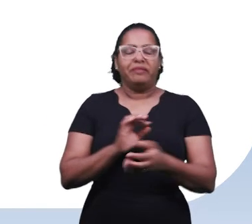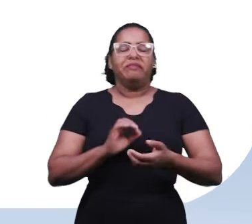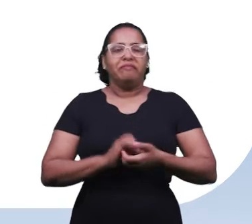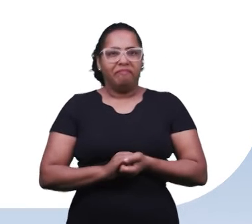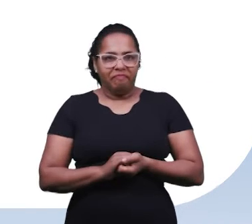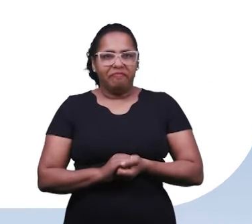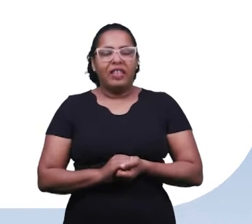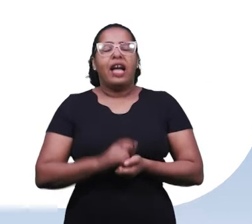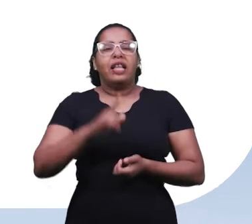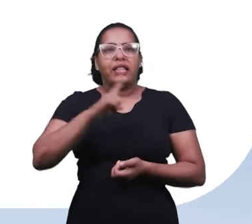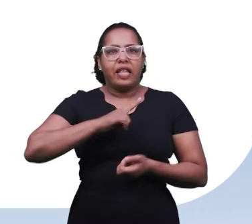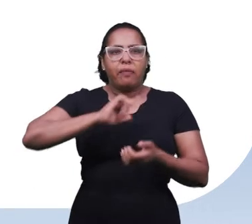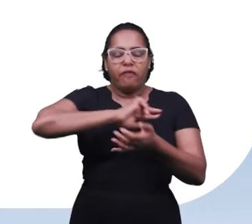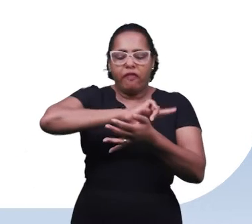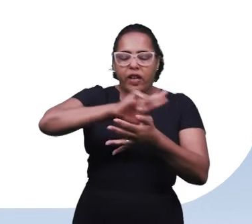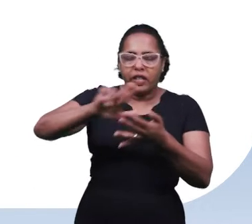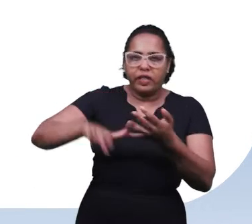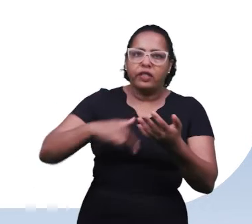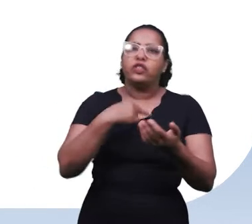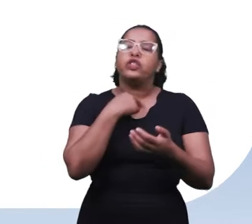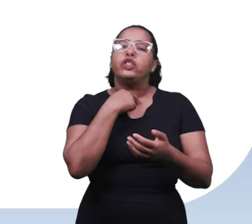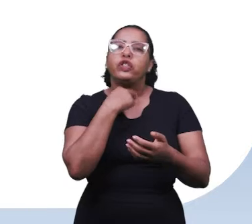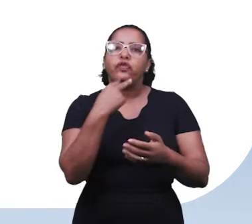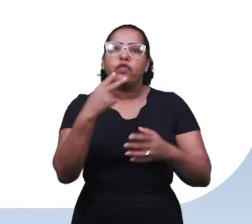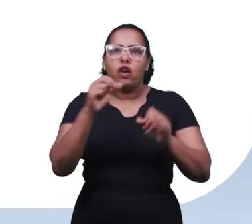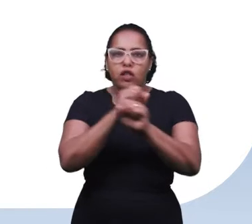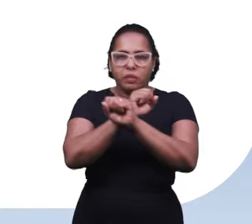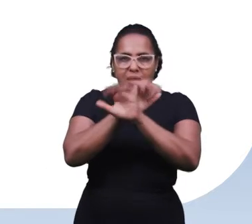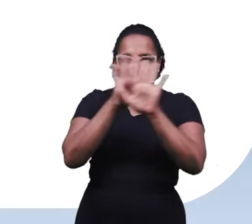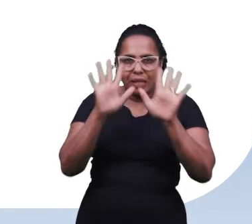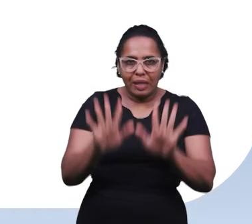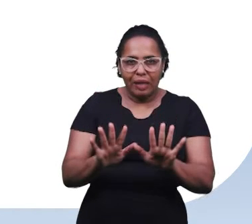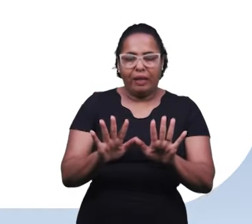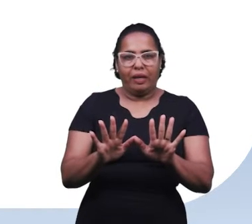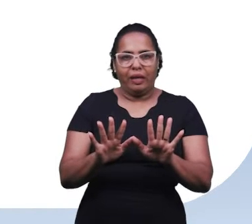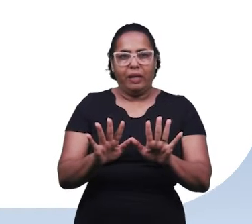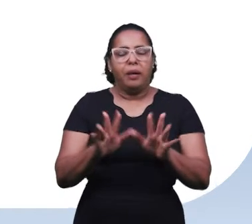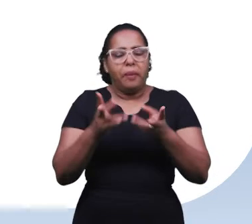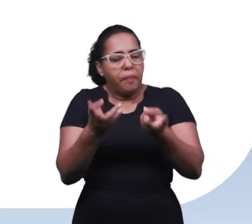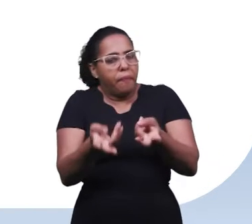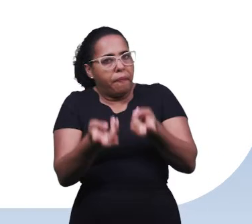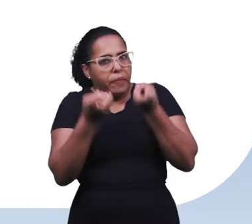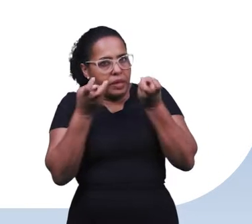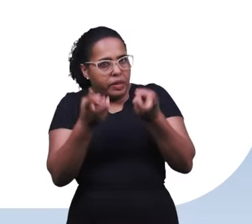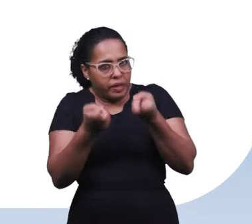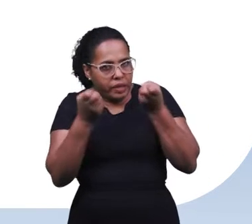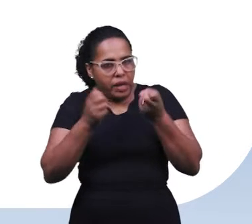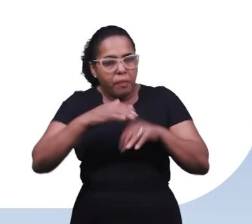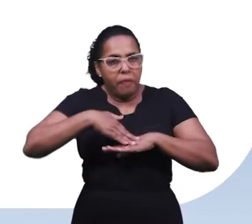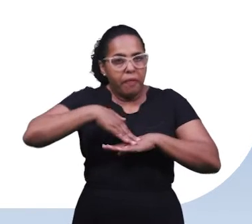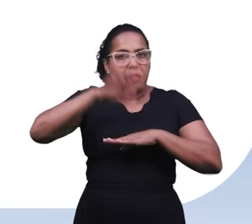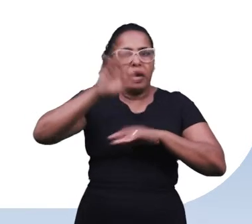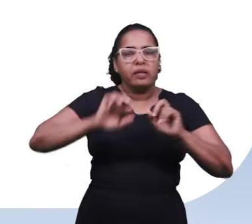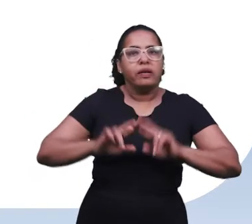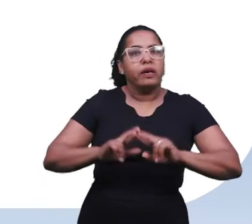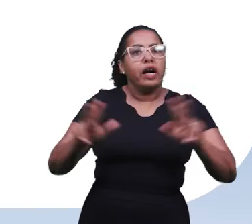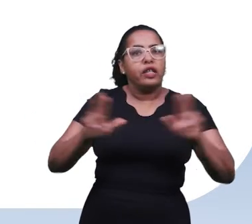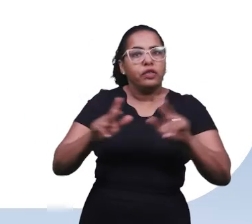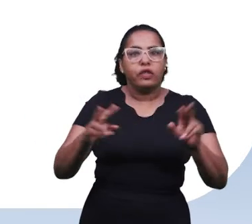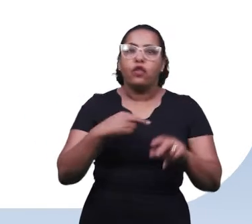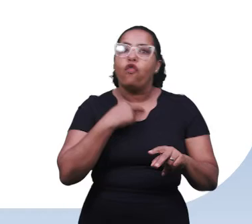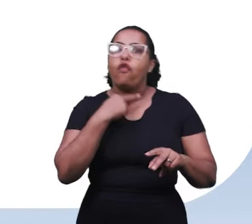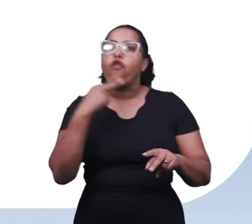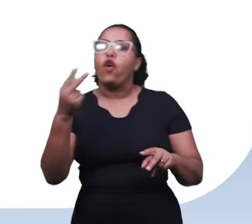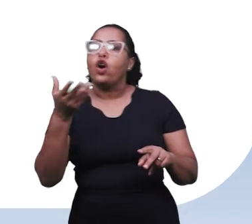formadas. Temos diferenças vocais mais nítidas. Você vai conseguir perceber muito mais a